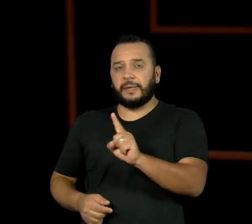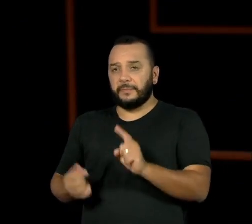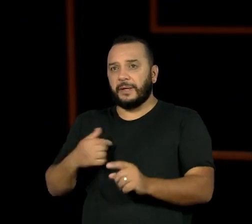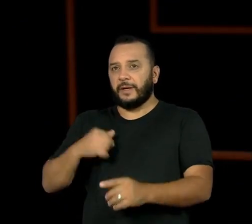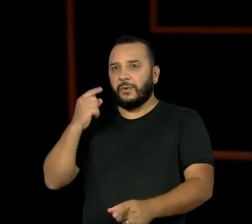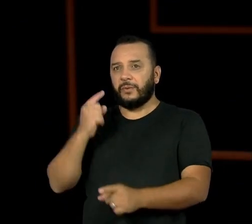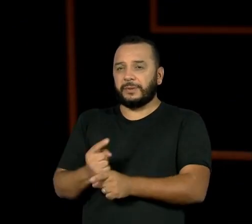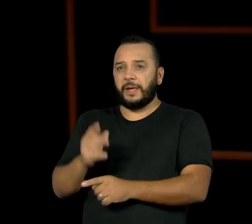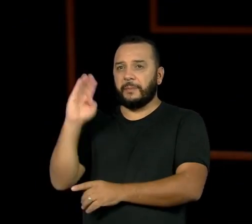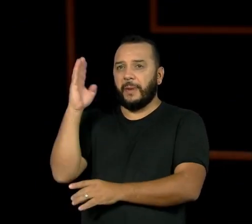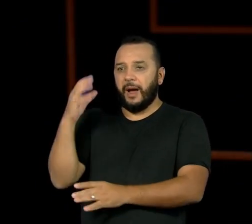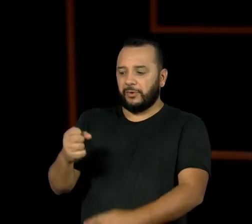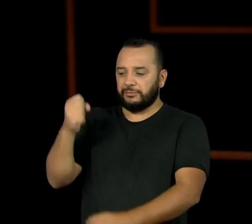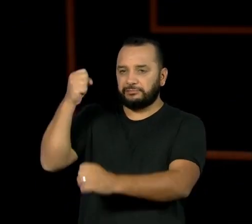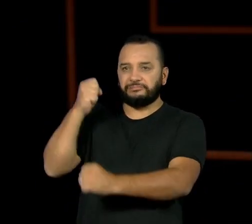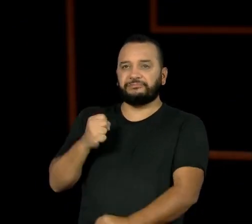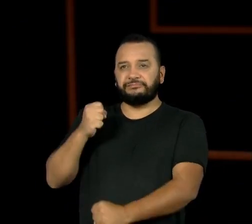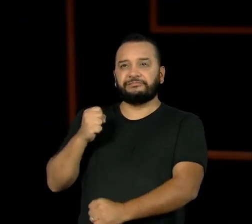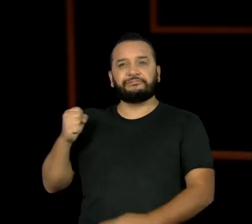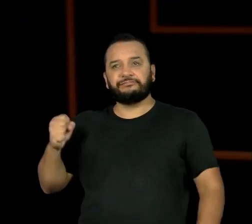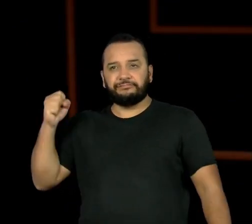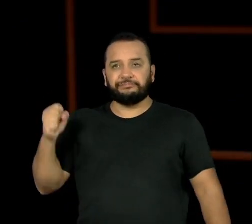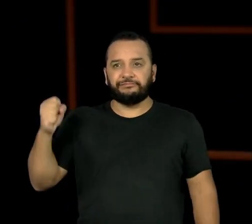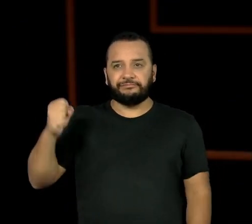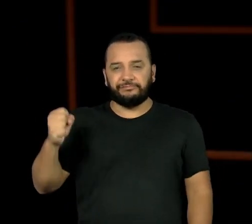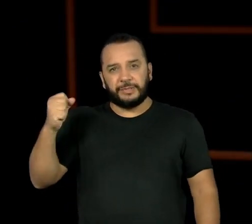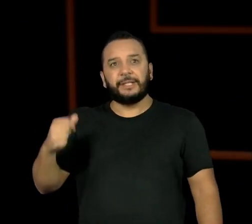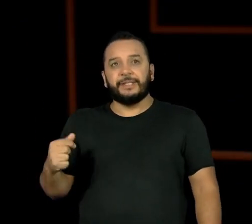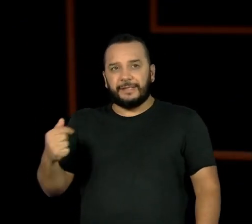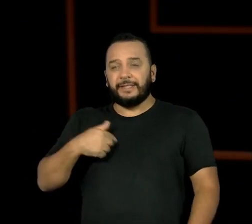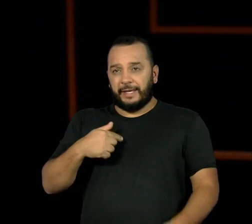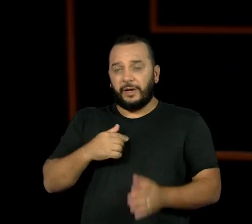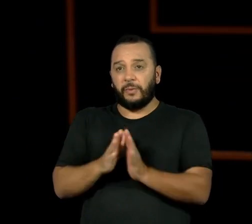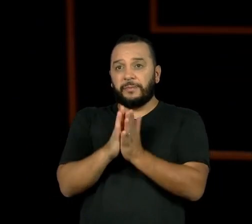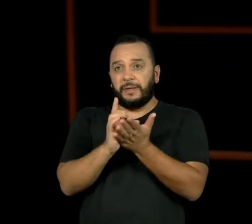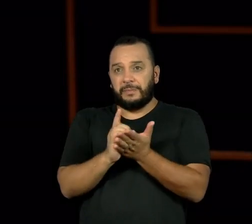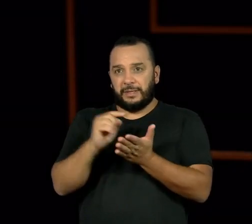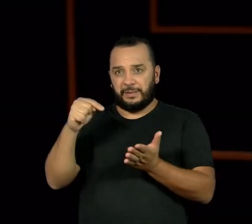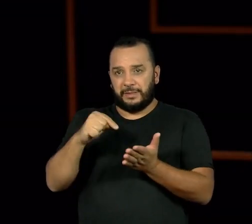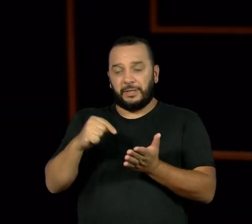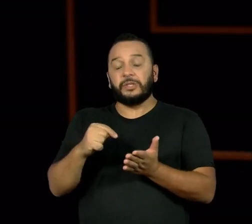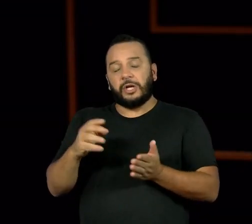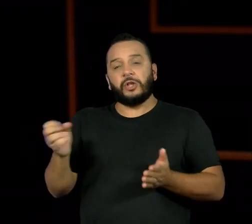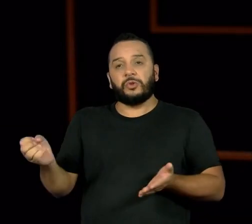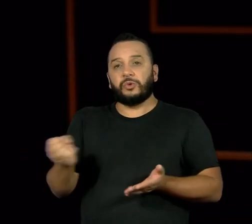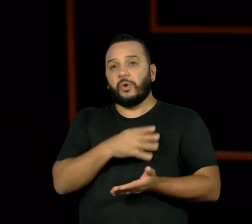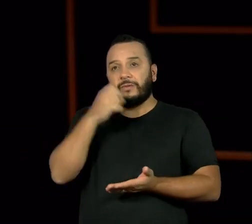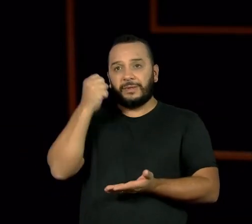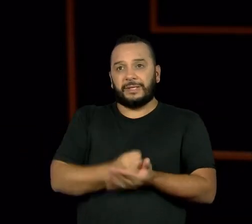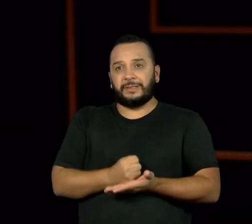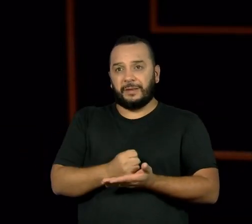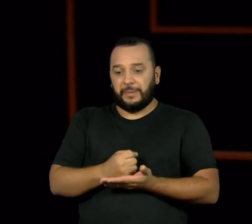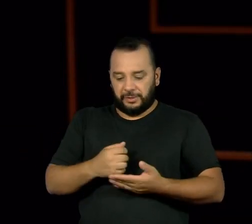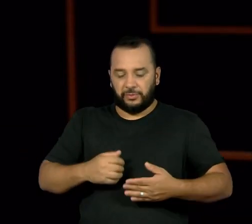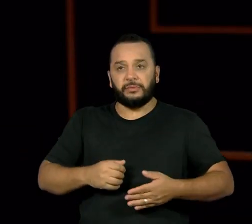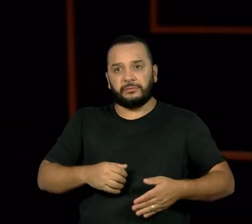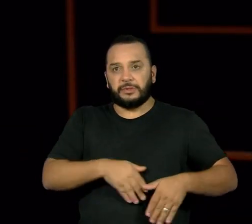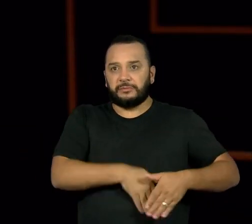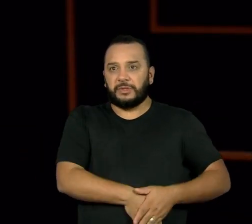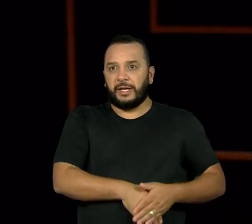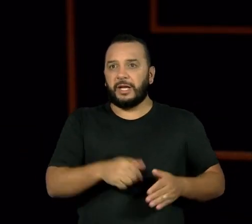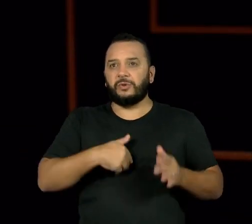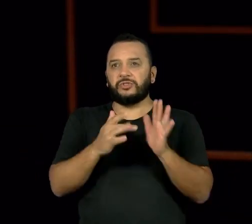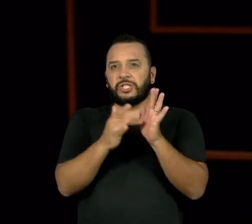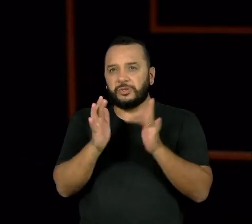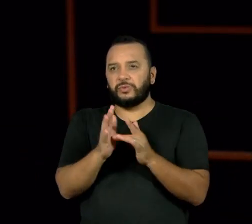cajado, saindo, escrevendo, e eu fui com o Novo Testamento aqui, porque eu queria invocar Cristo o tempo inteiro. Eu falei, eu vou ficar sozinha